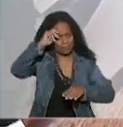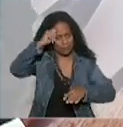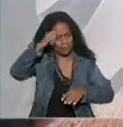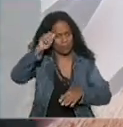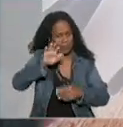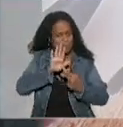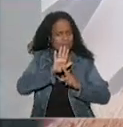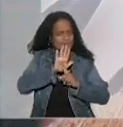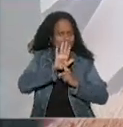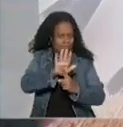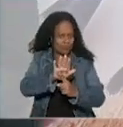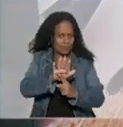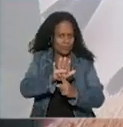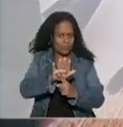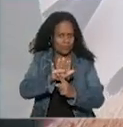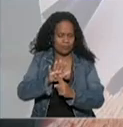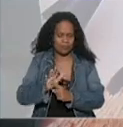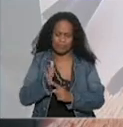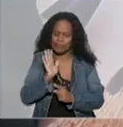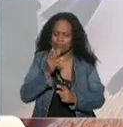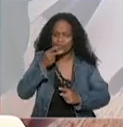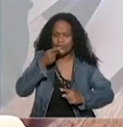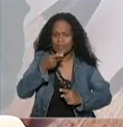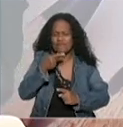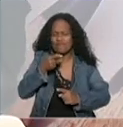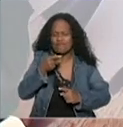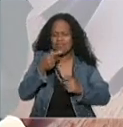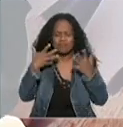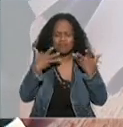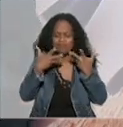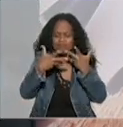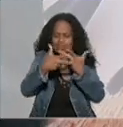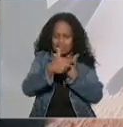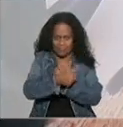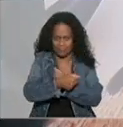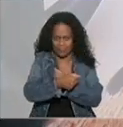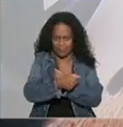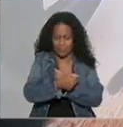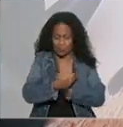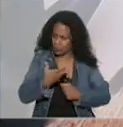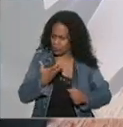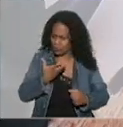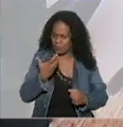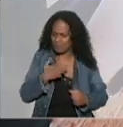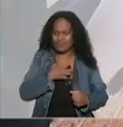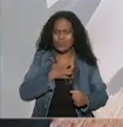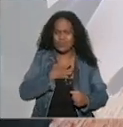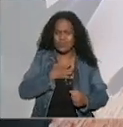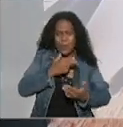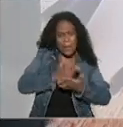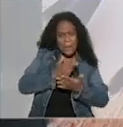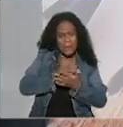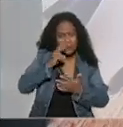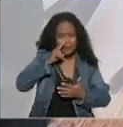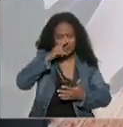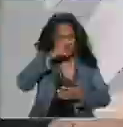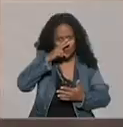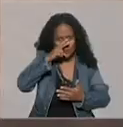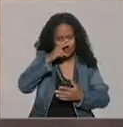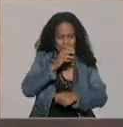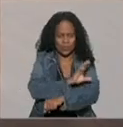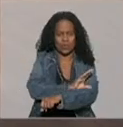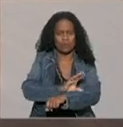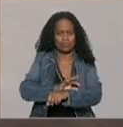Janeiro, capital do Rio de Janeiro. Essa força no movimento que os negros têm, que o movimento afro